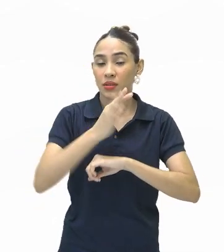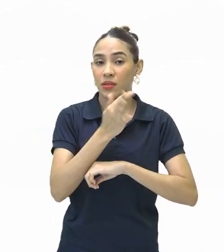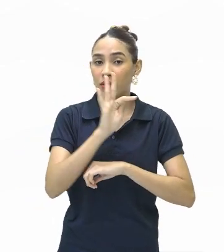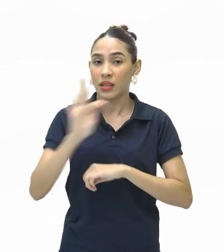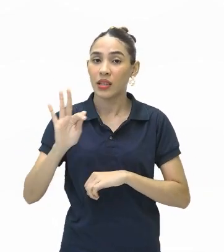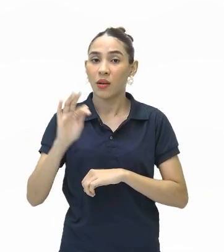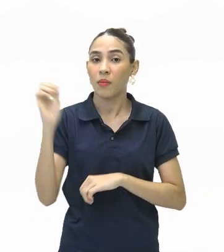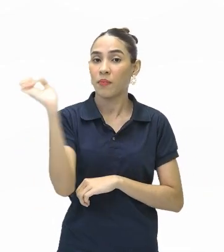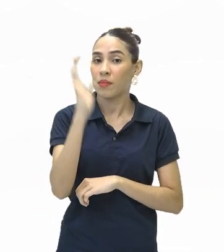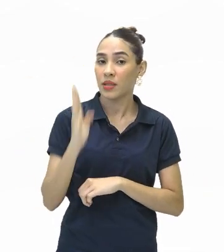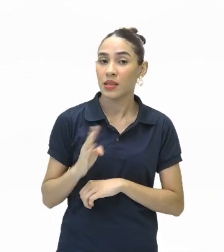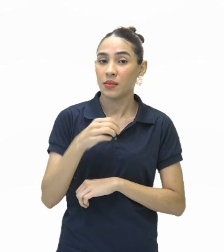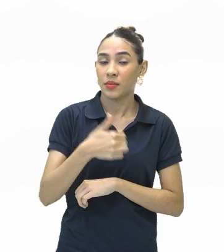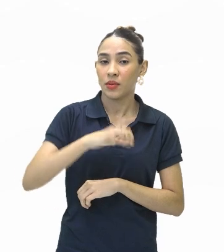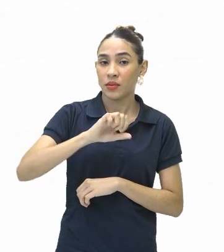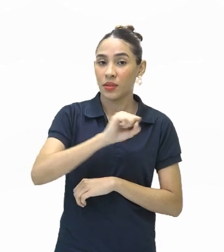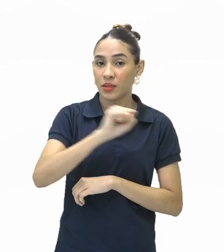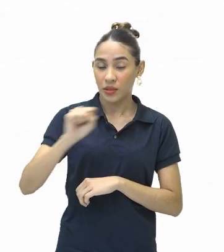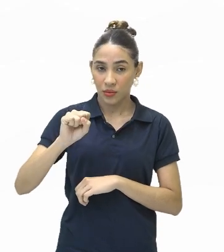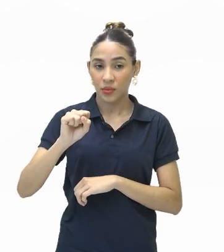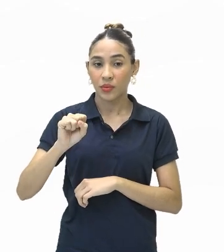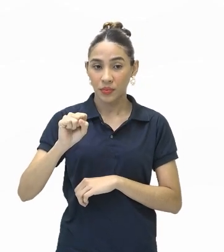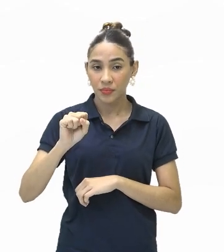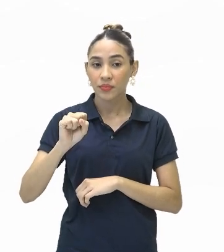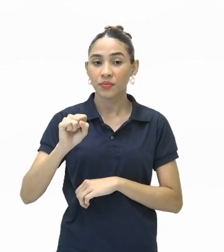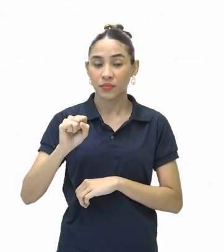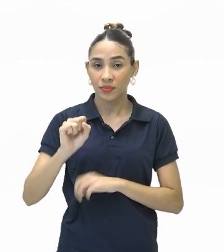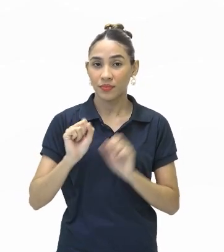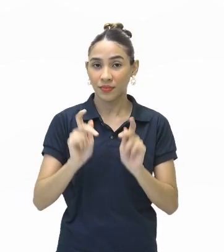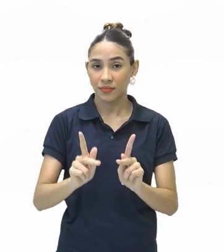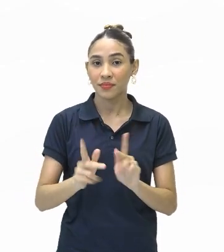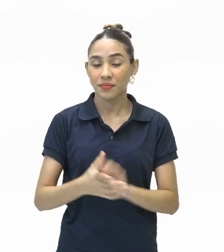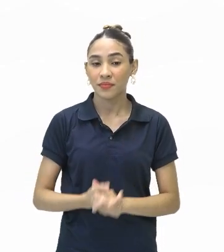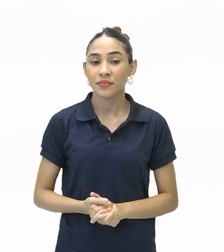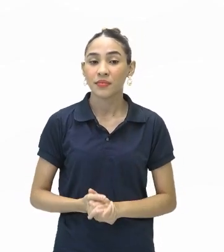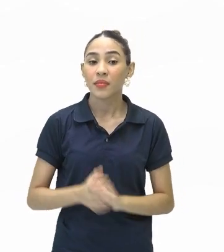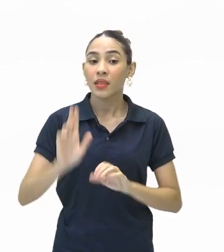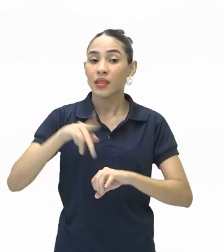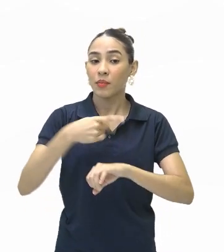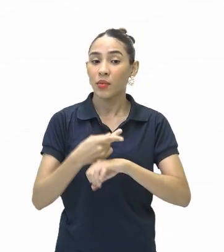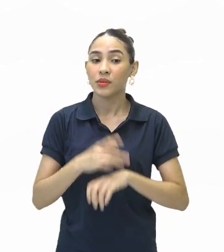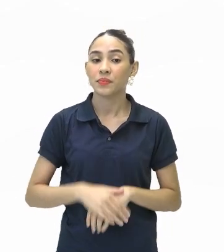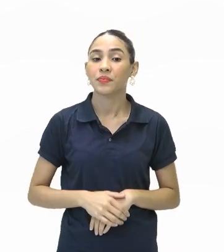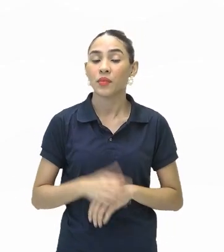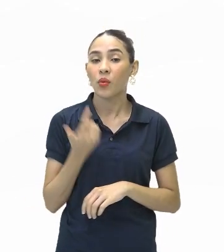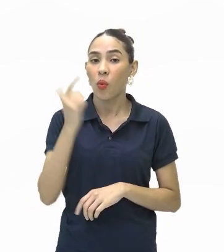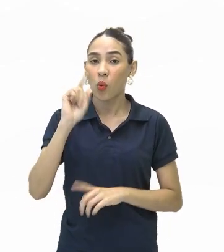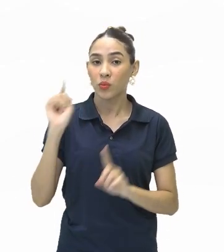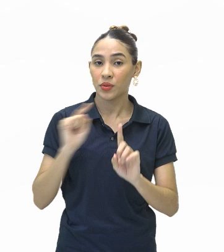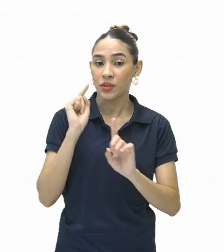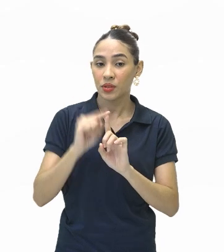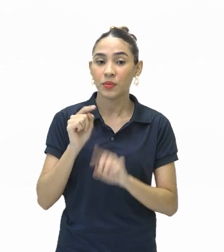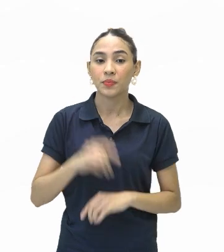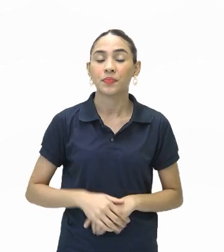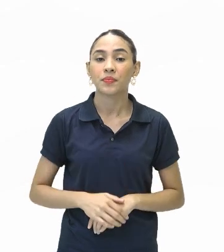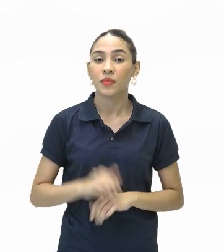Constituição Brasileira de 1988, tá bom? Depois, outro objetivo,